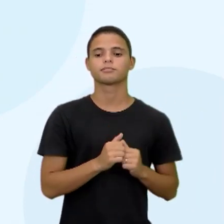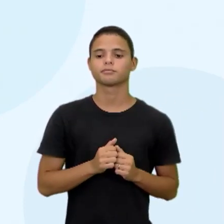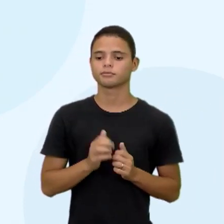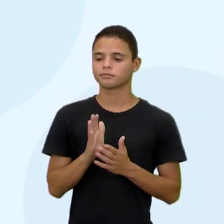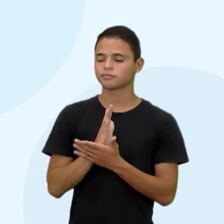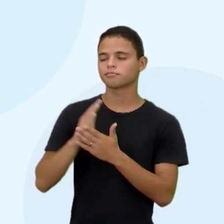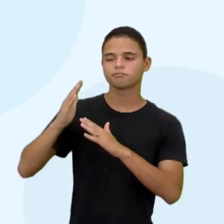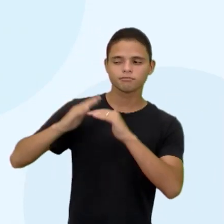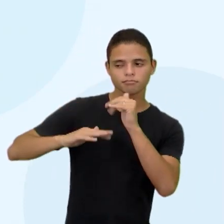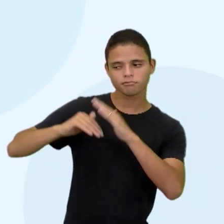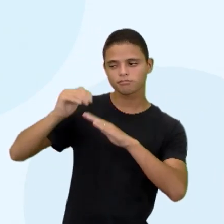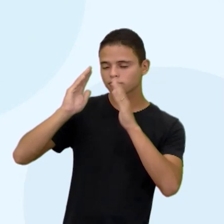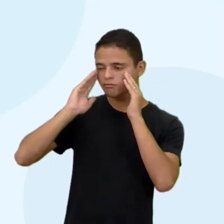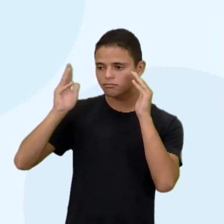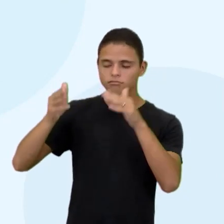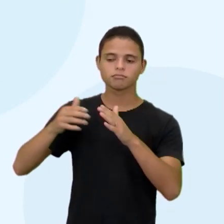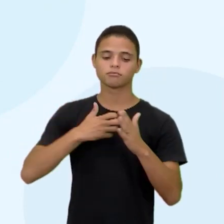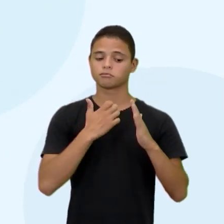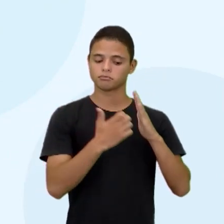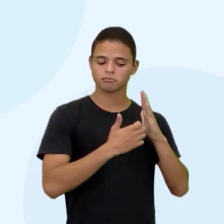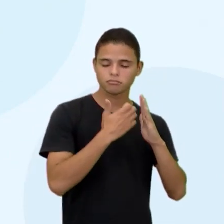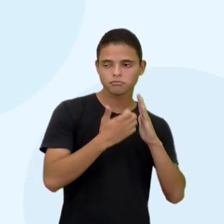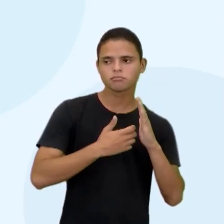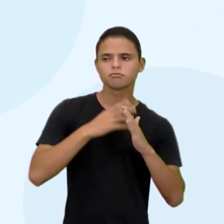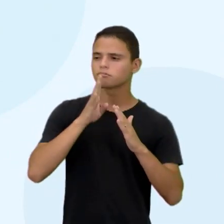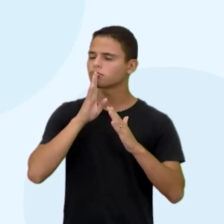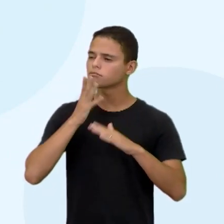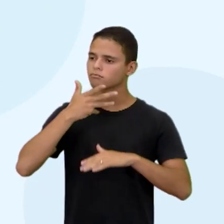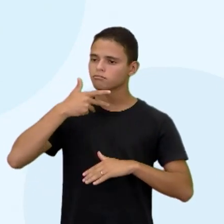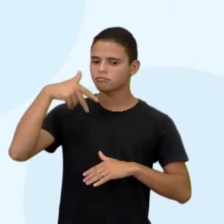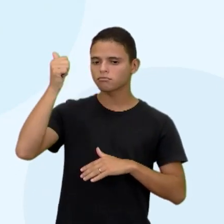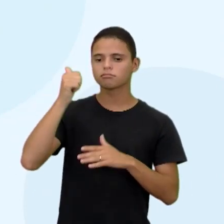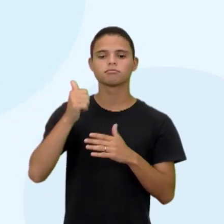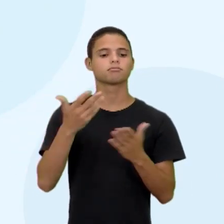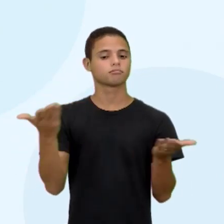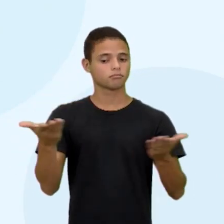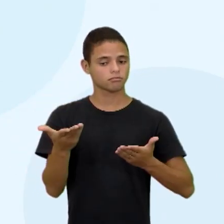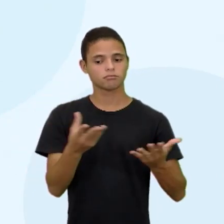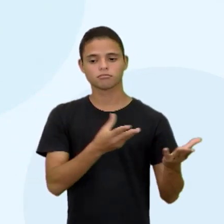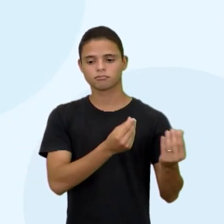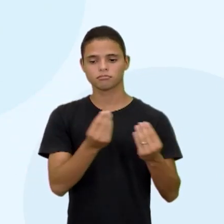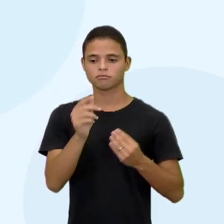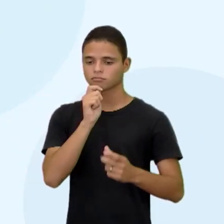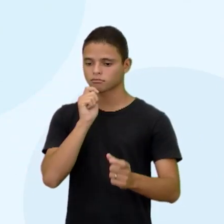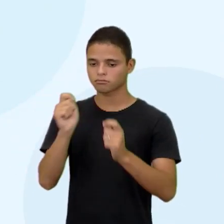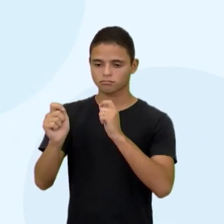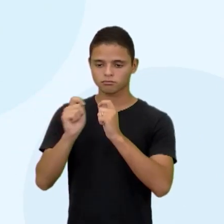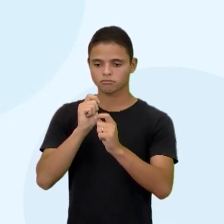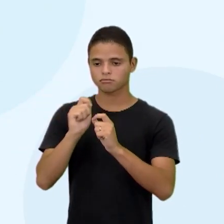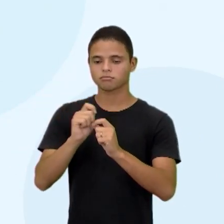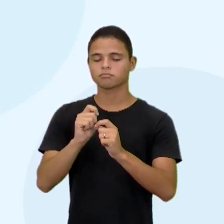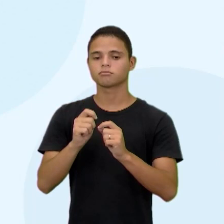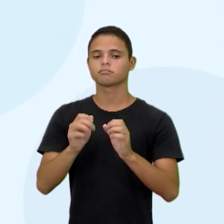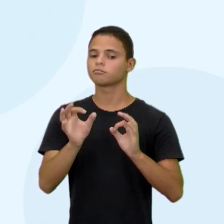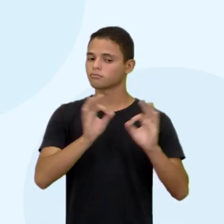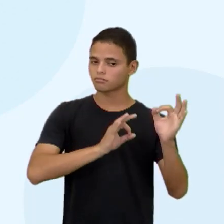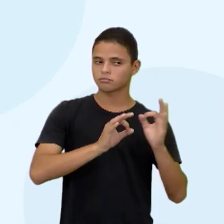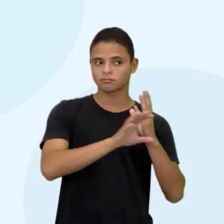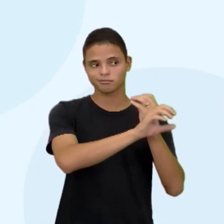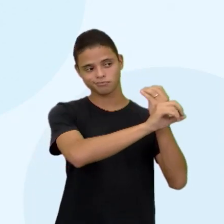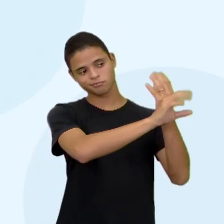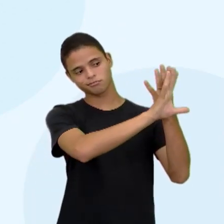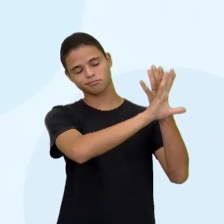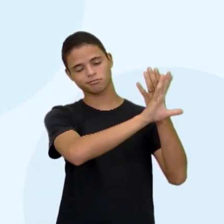do candidato para que a empresa o conheça melhor. Atualmente, muitas entrevistas de emprego são realizadas no formato remoto,